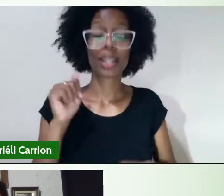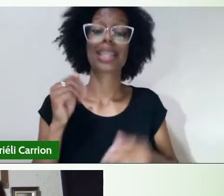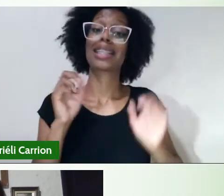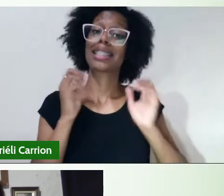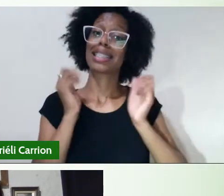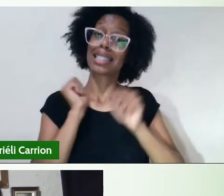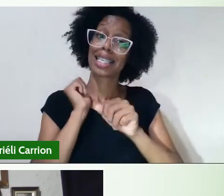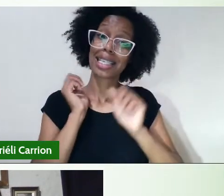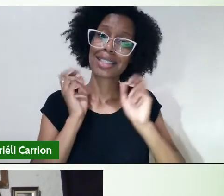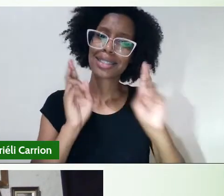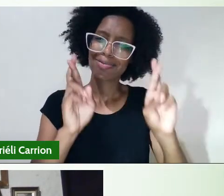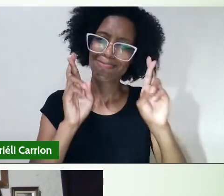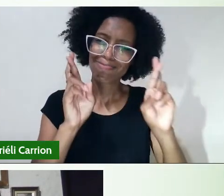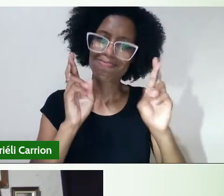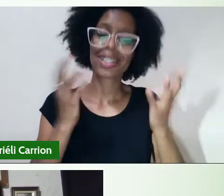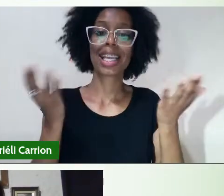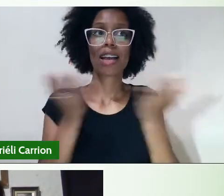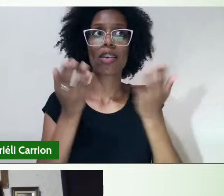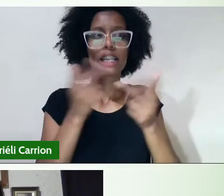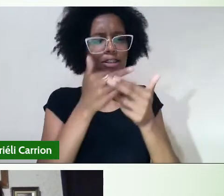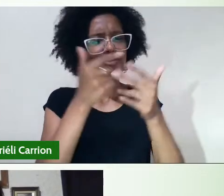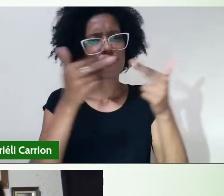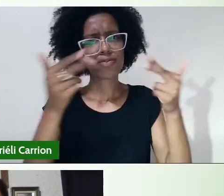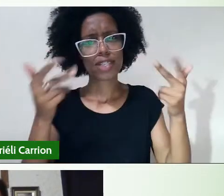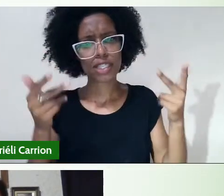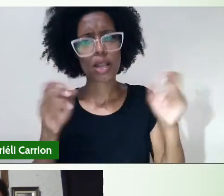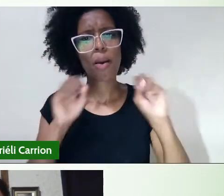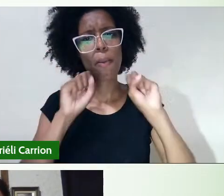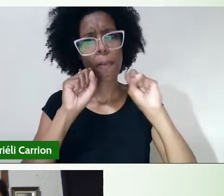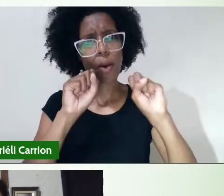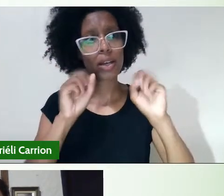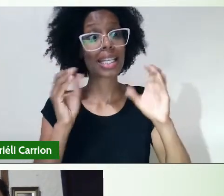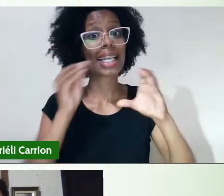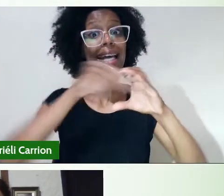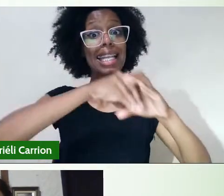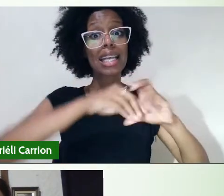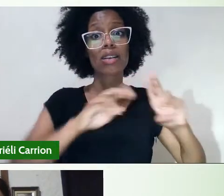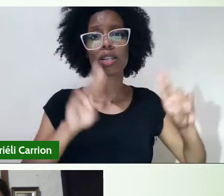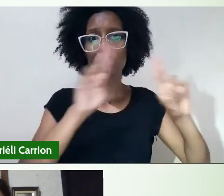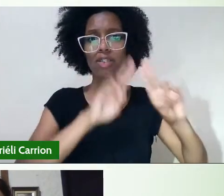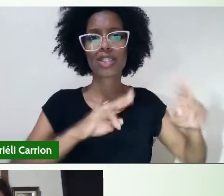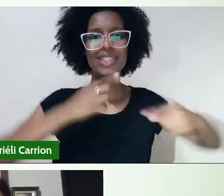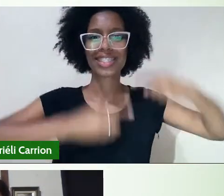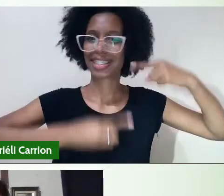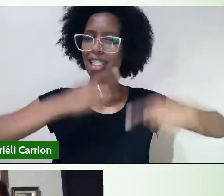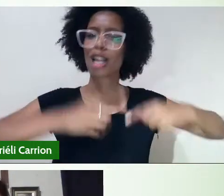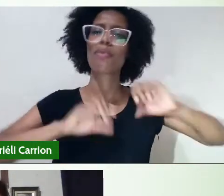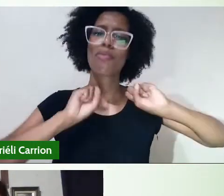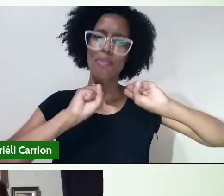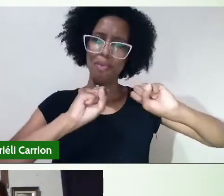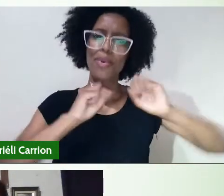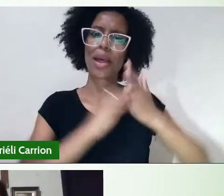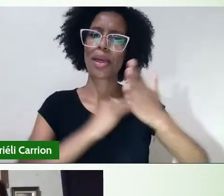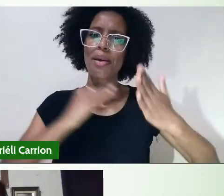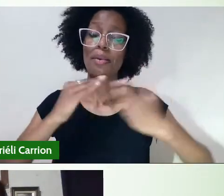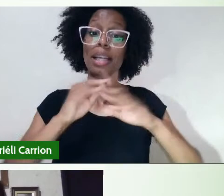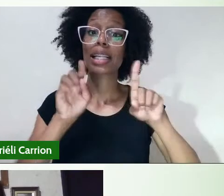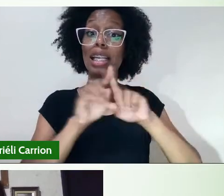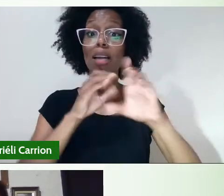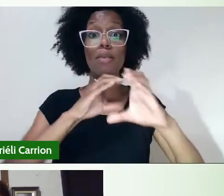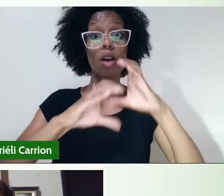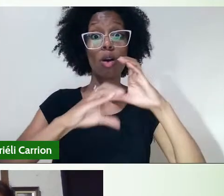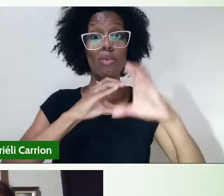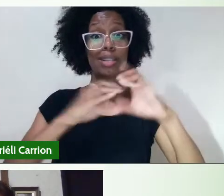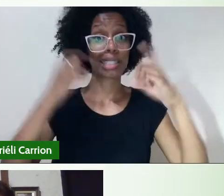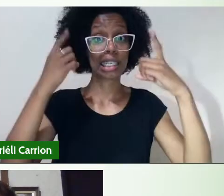fala, muitas coisas derivem dentro da nossa universidade para essas discussões. A questão da comunicação não violenta,